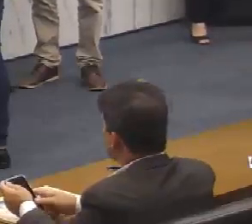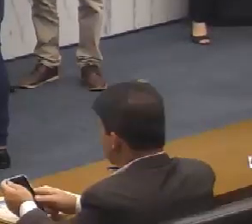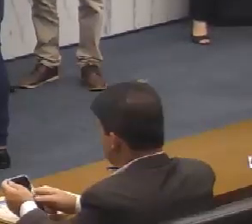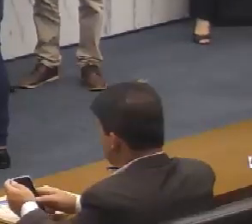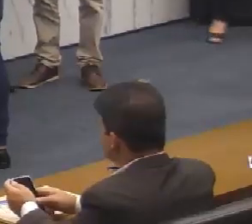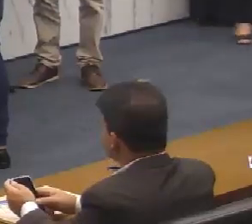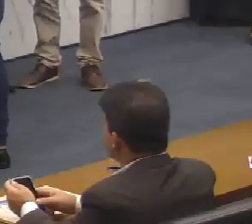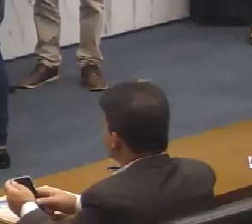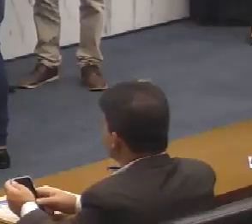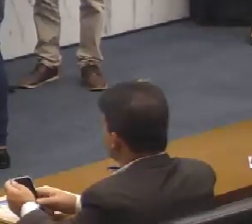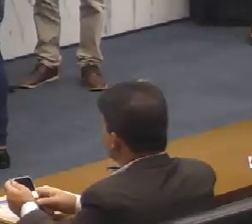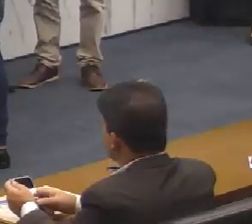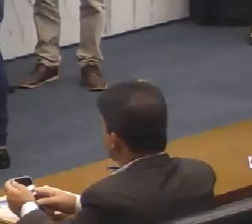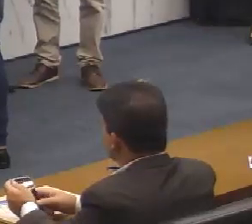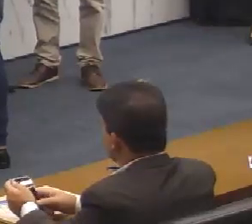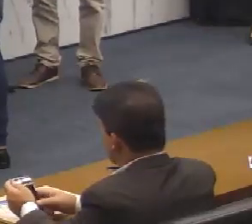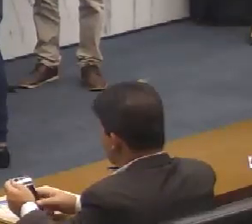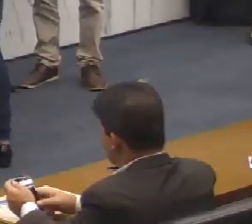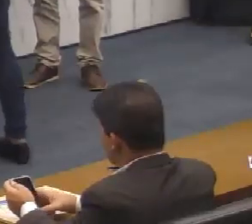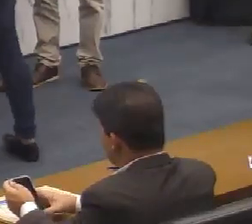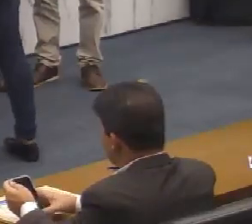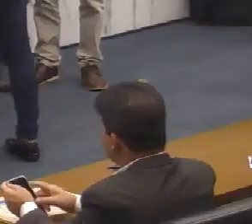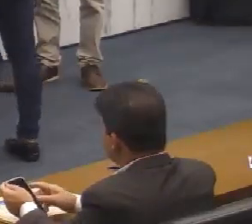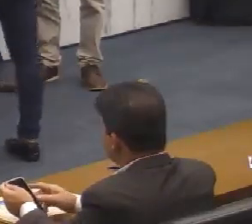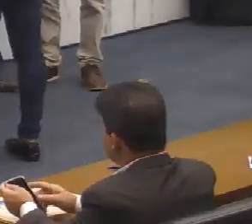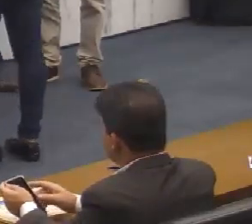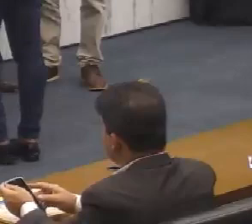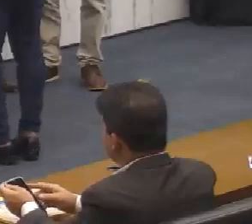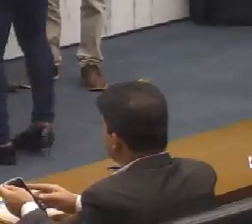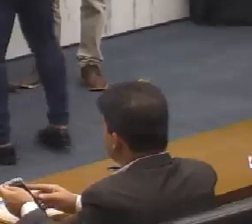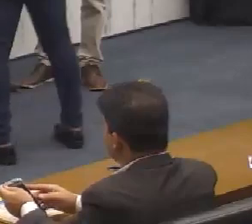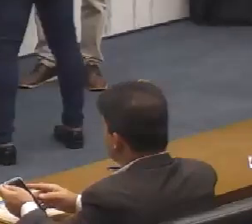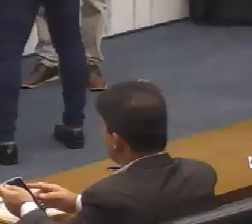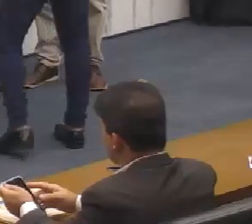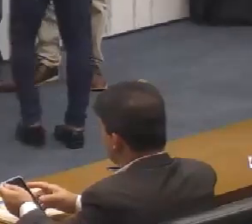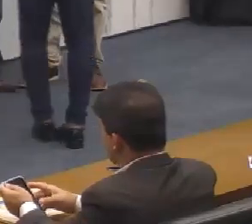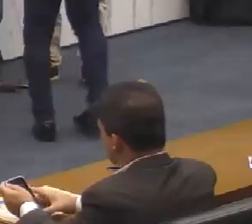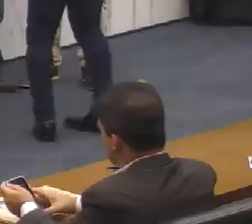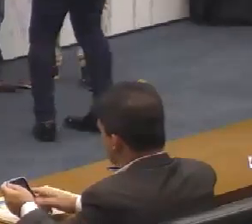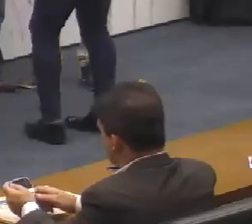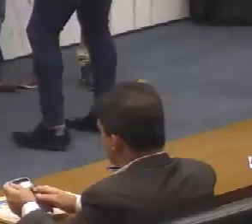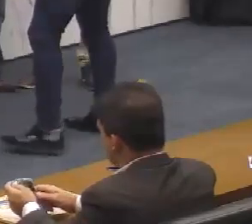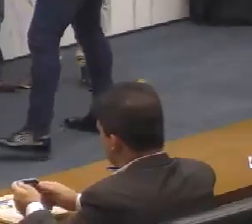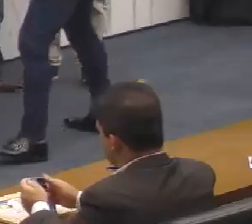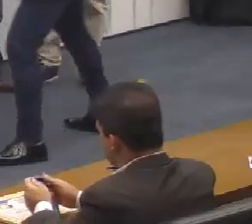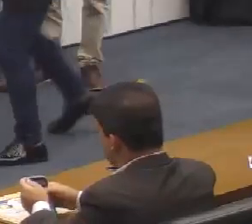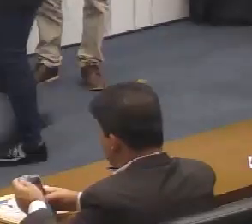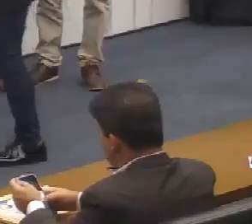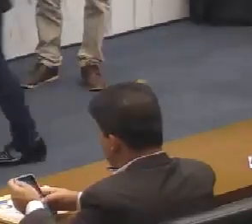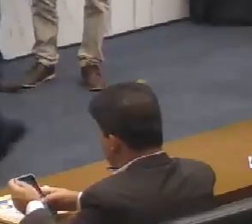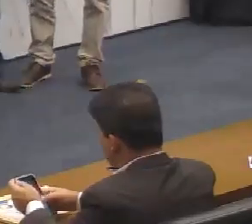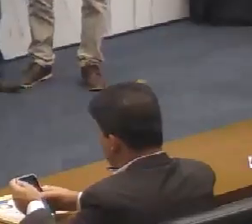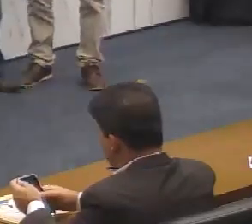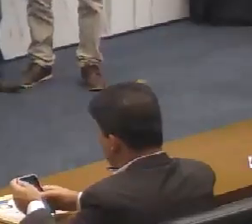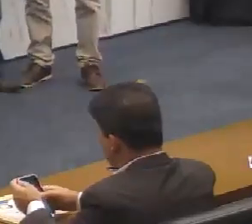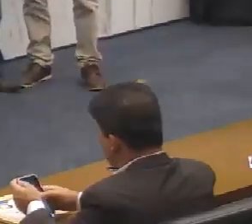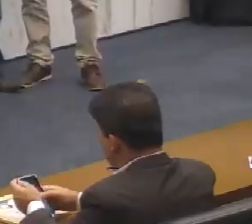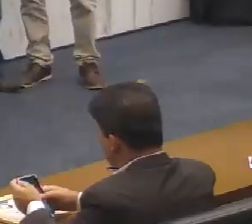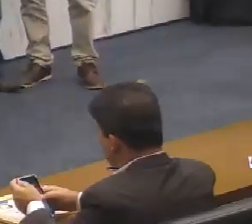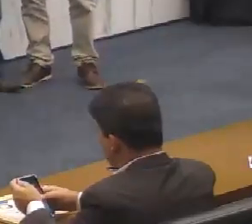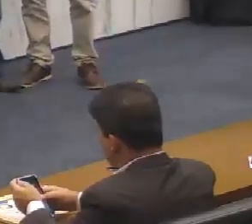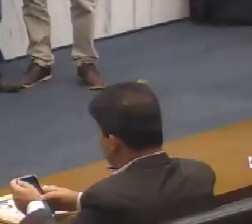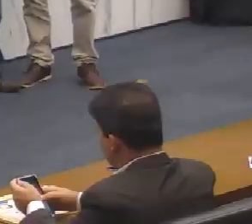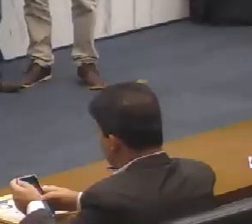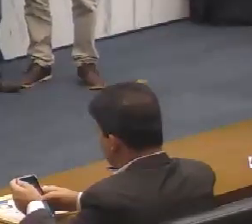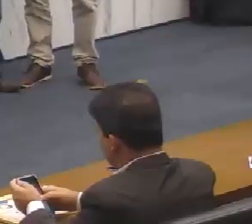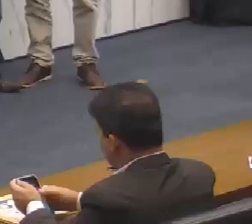Feita de ilusão, pode até ficar maluco ou morrer na solidão. É